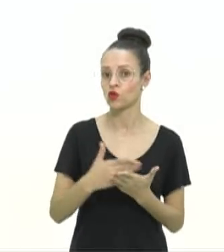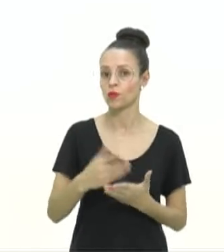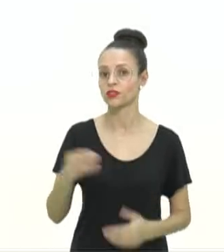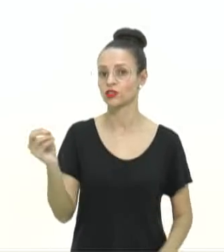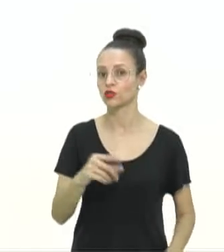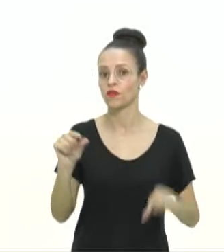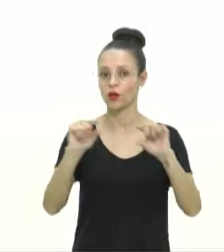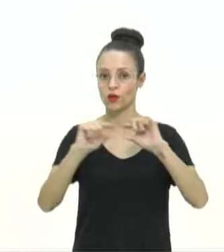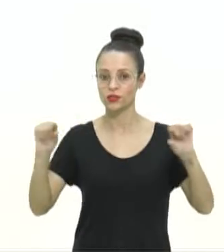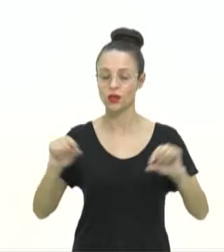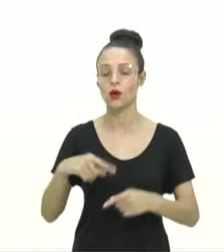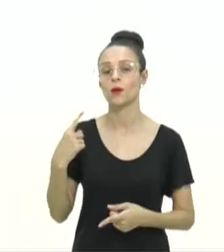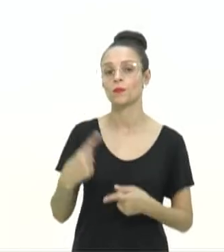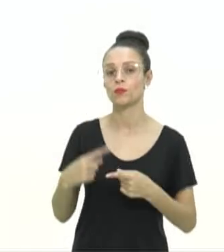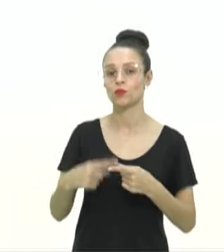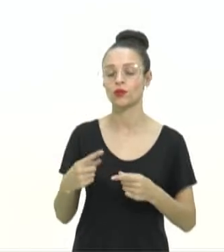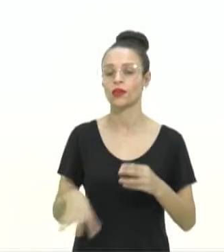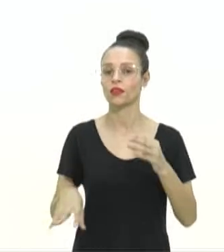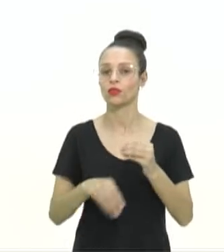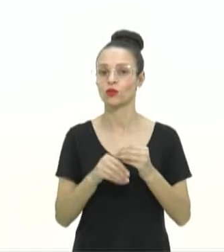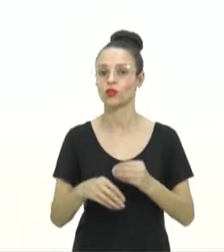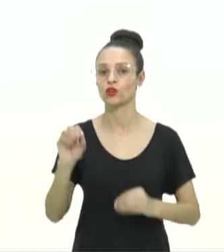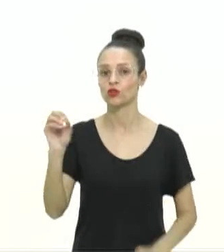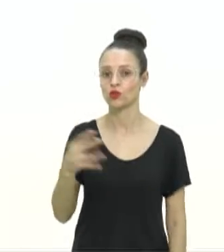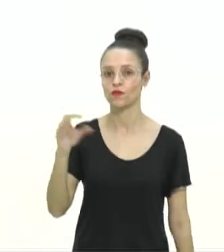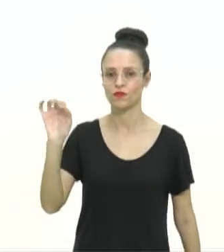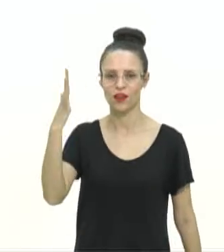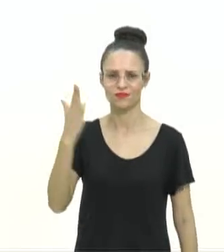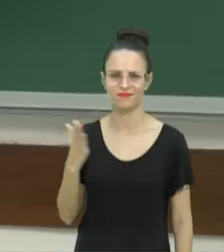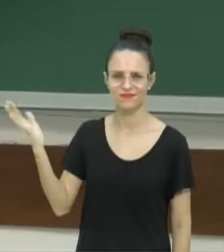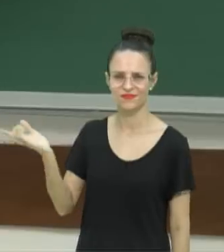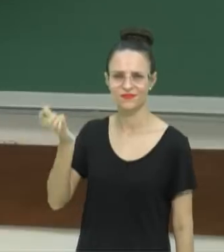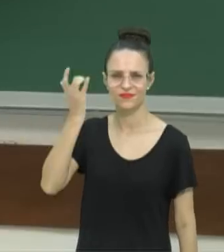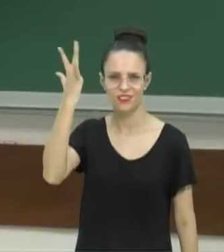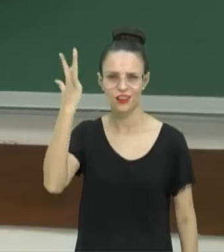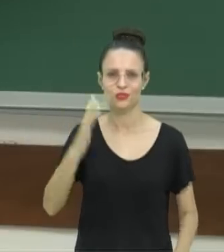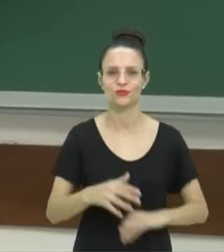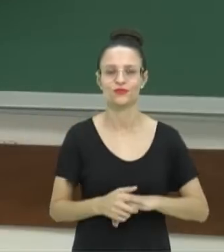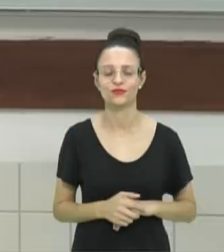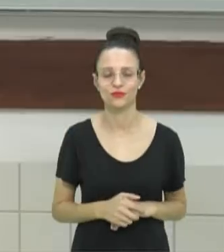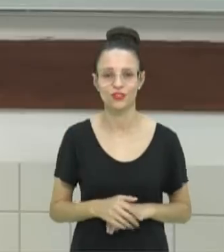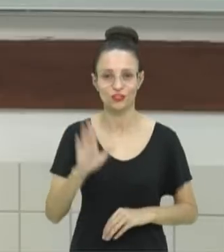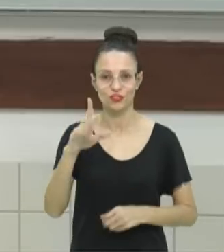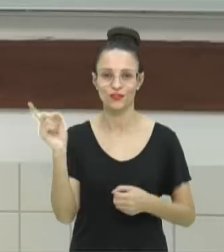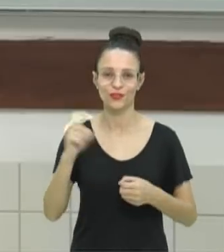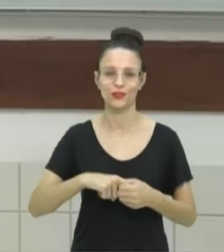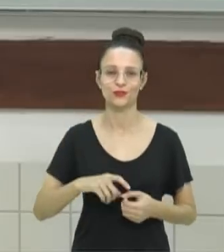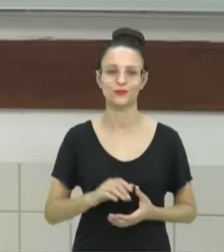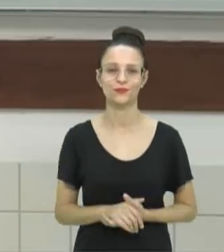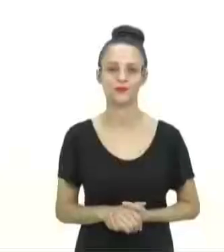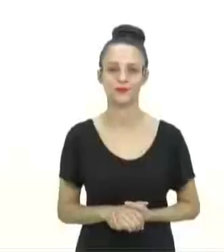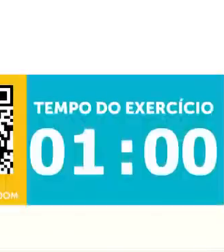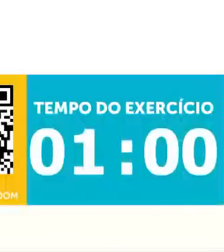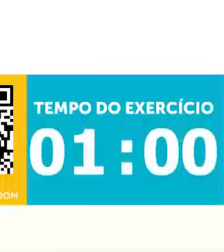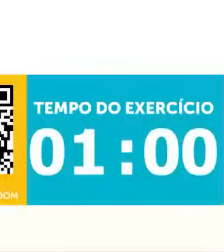nova oração? Ou porque introduz um fato novo? Essa tá muito fácil, pessoal. Eu já volto.